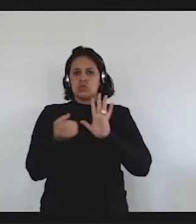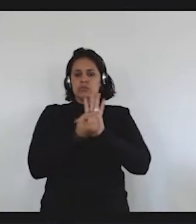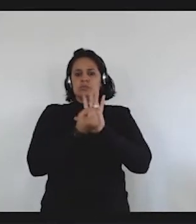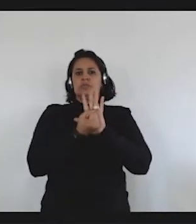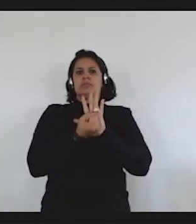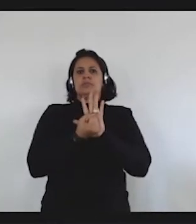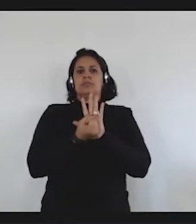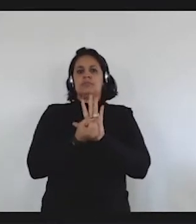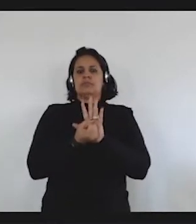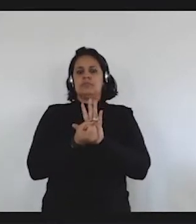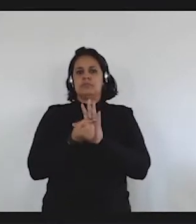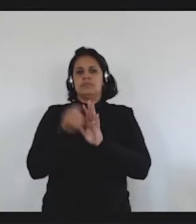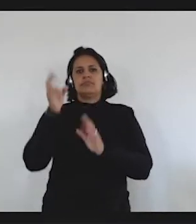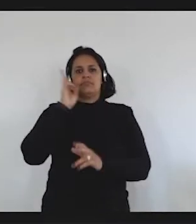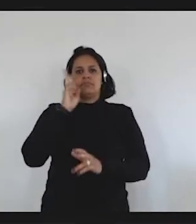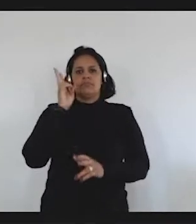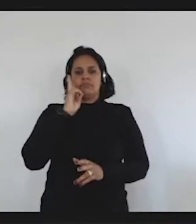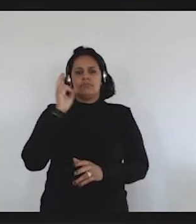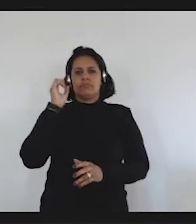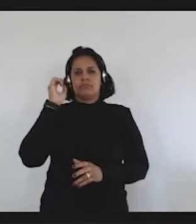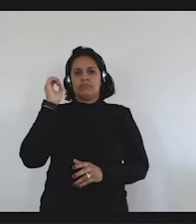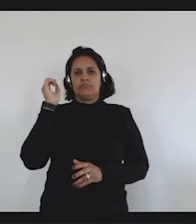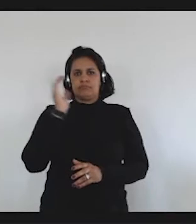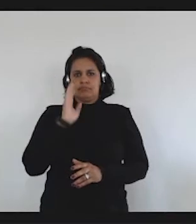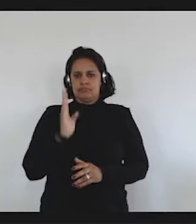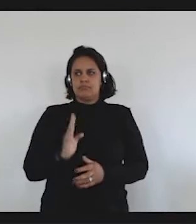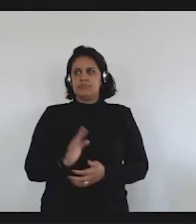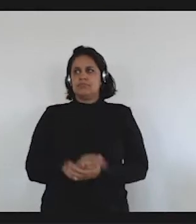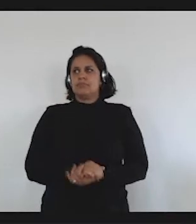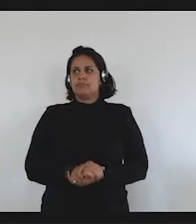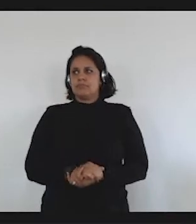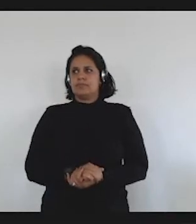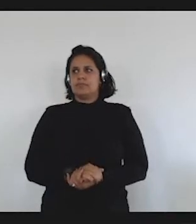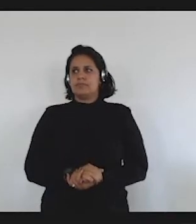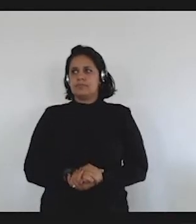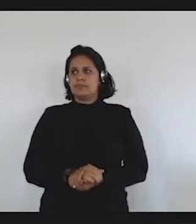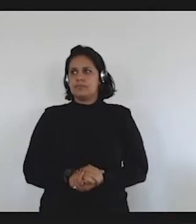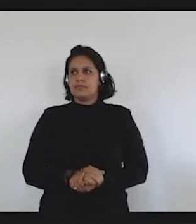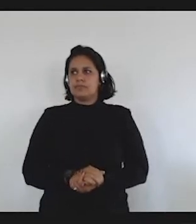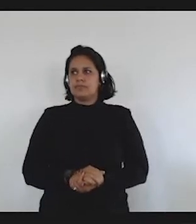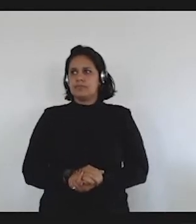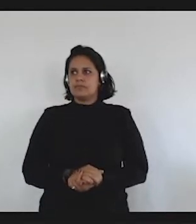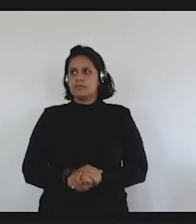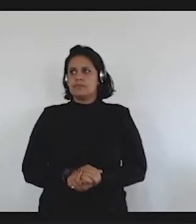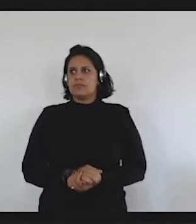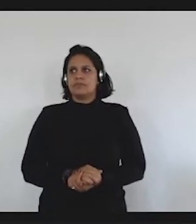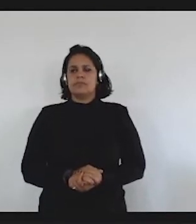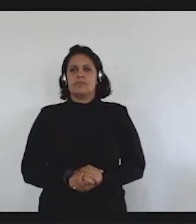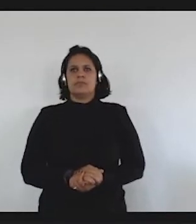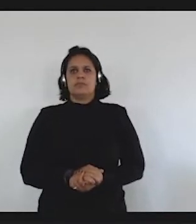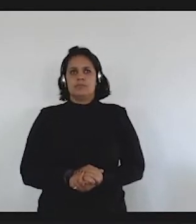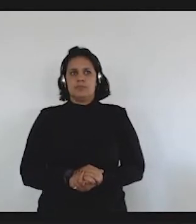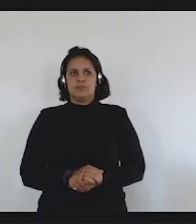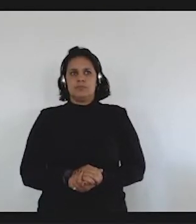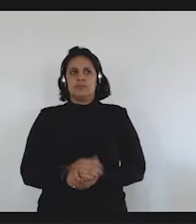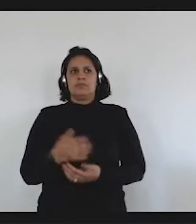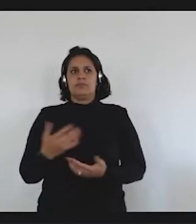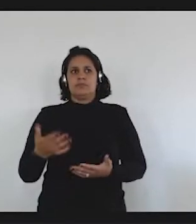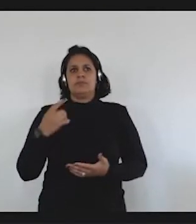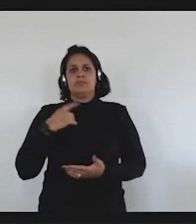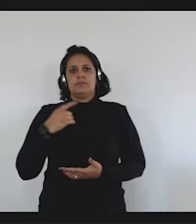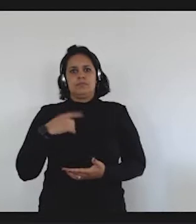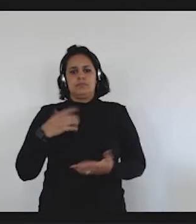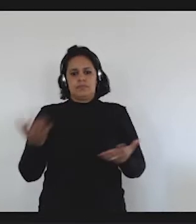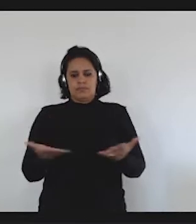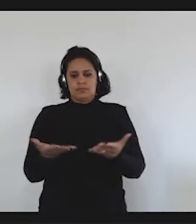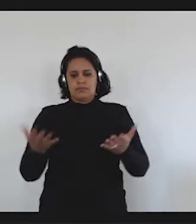brasileira. A realização do maior evento jurídico virtual do mundo. É uma honra